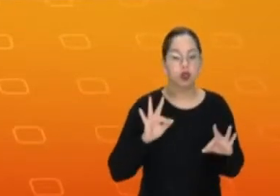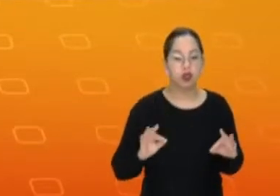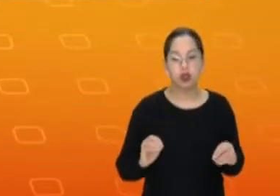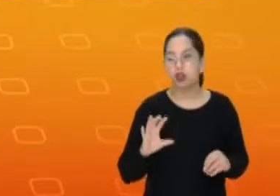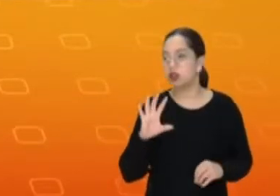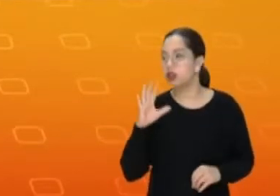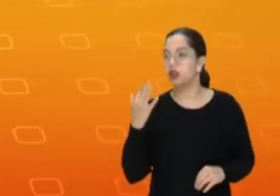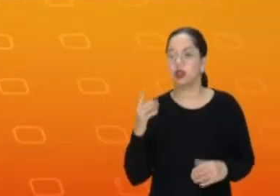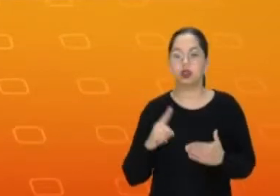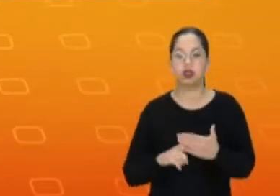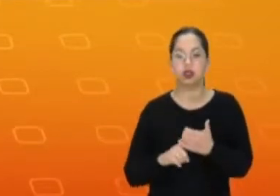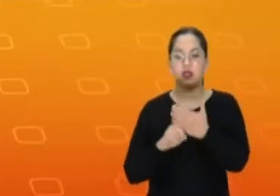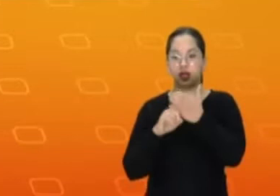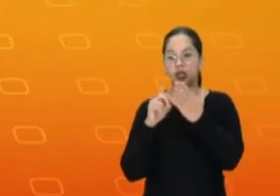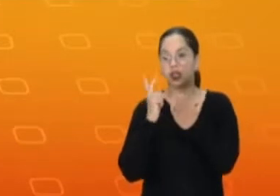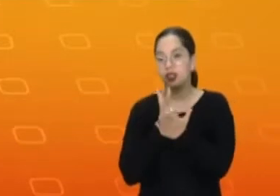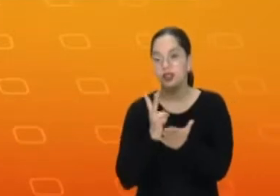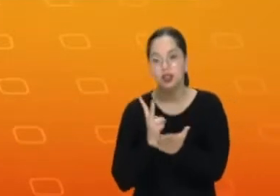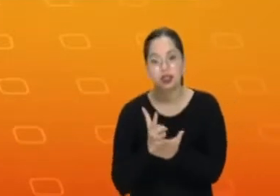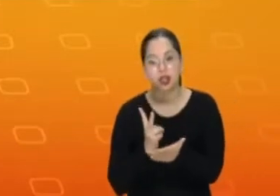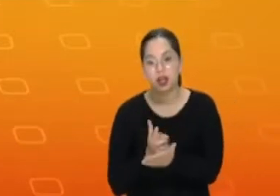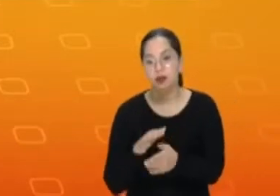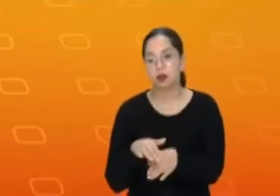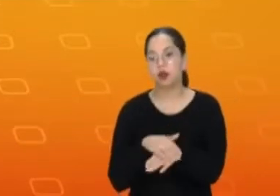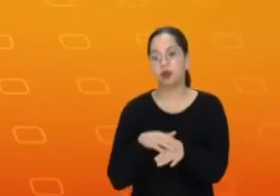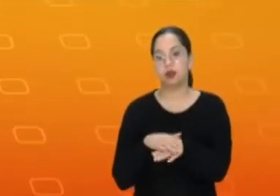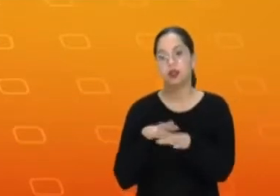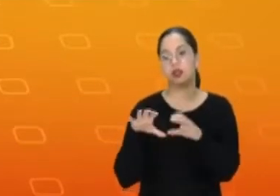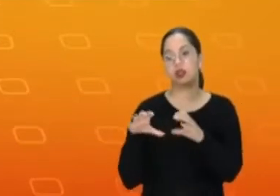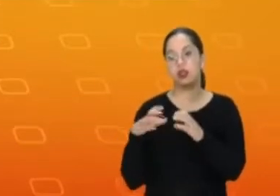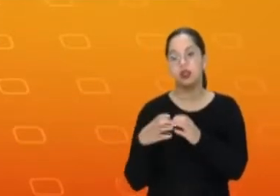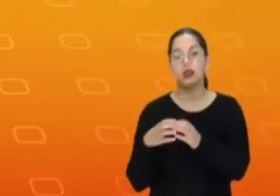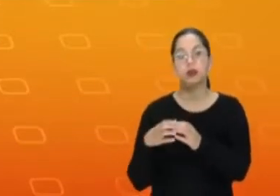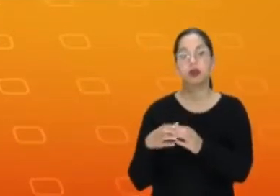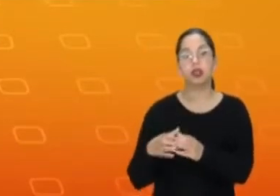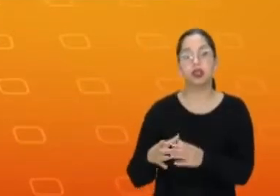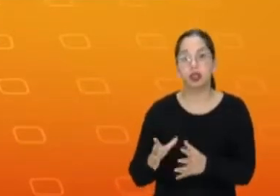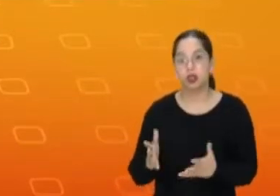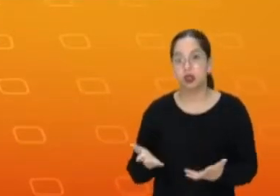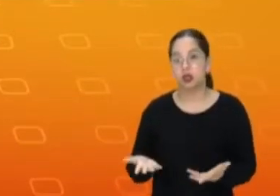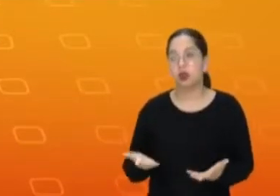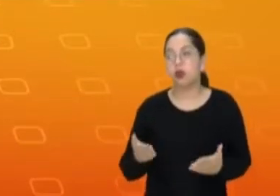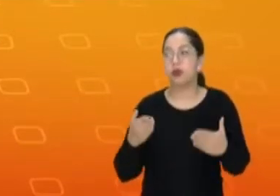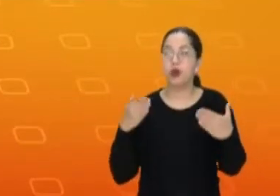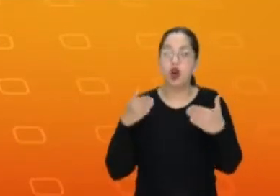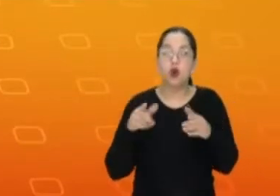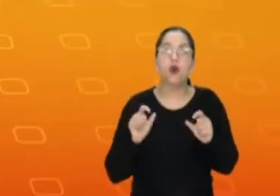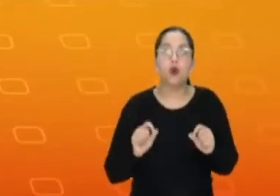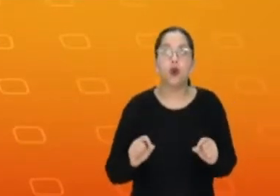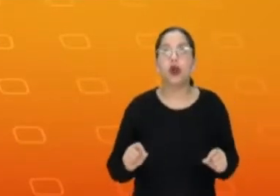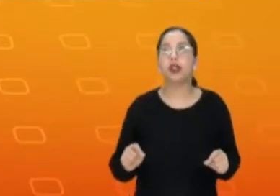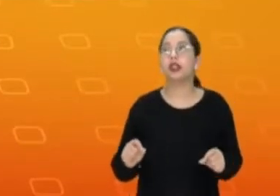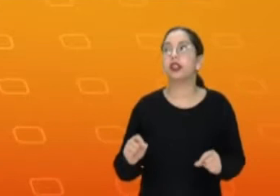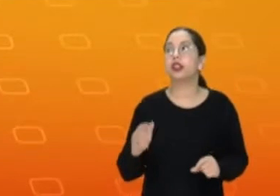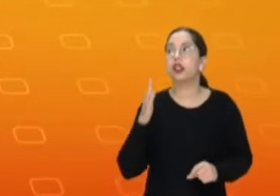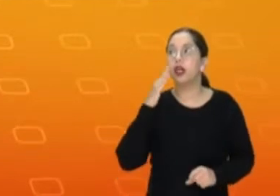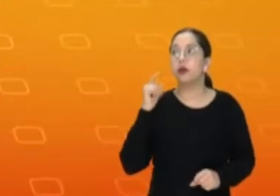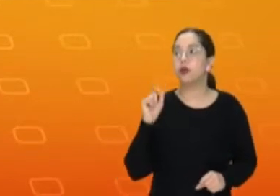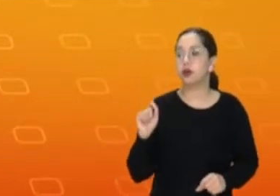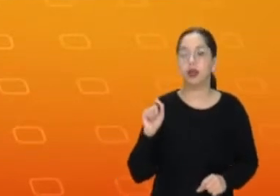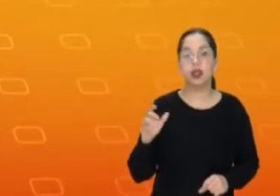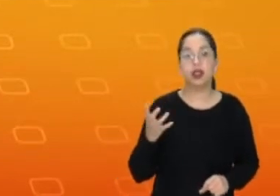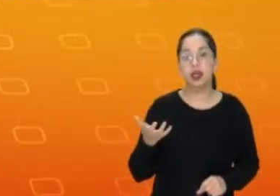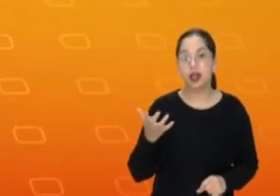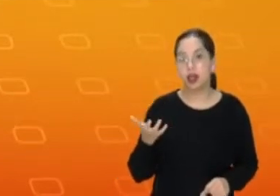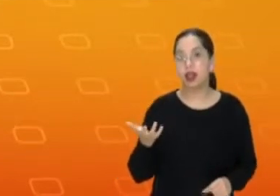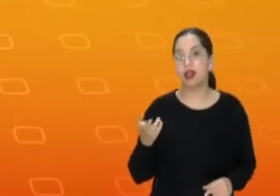em conversa contínua com a equipe, assim, tanto no intuito de, acho que alinhar expectativas, né, de crescimento